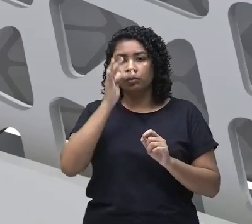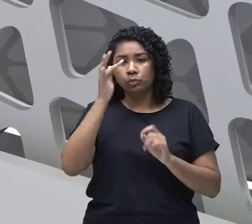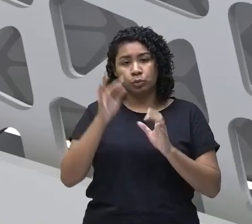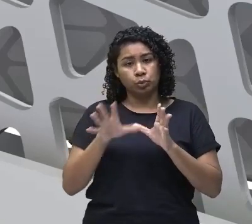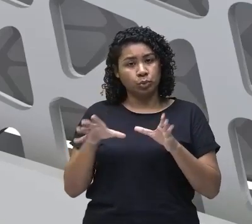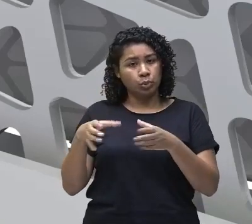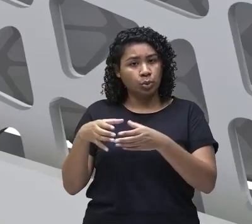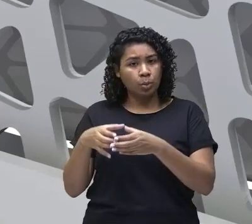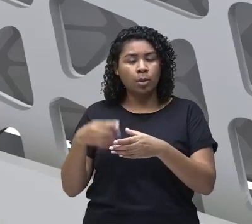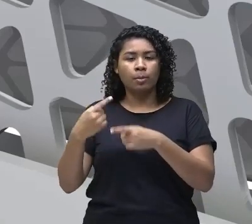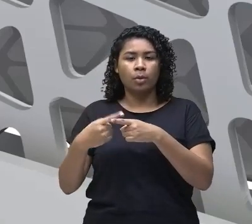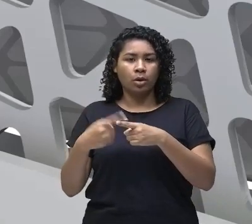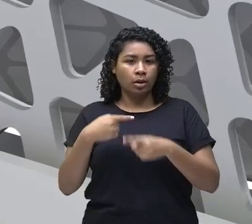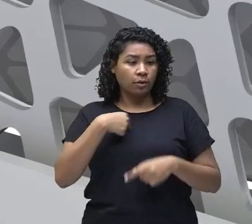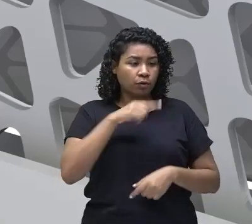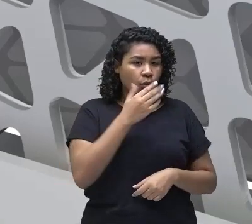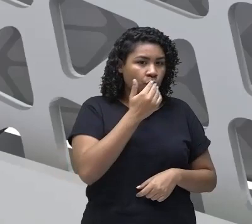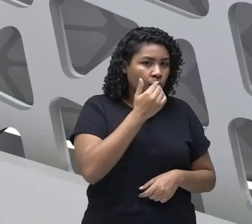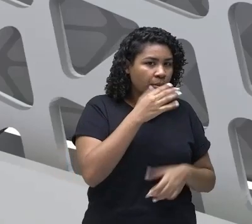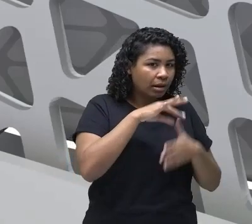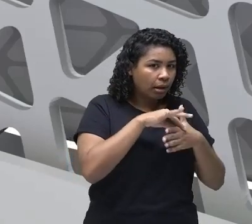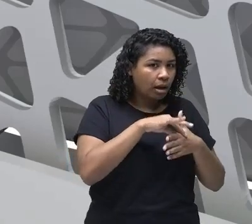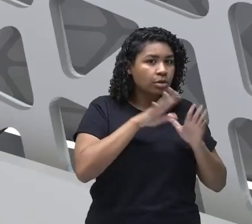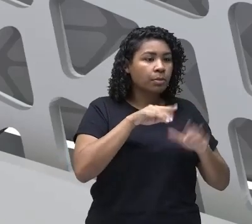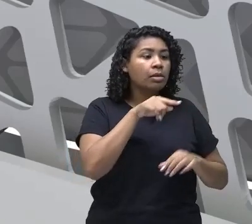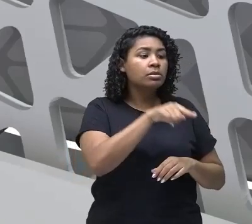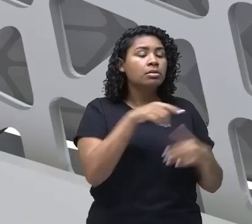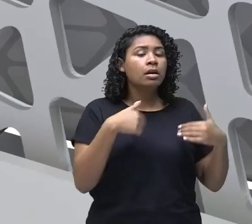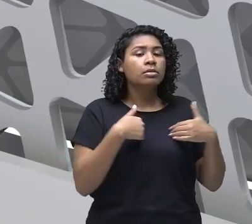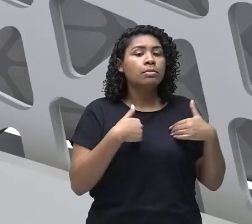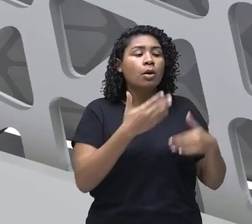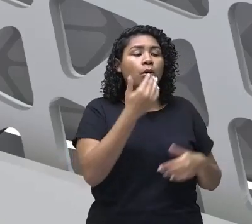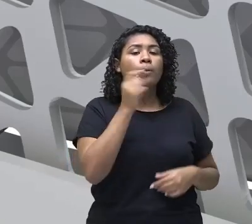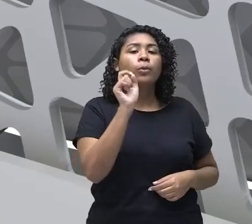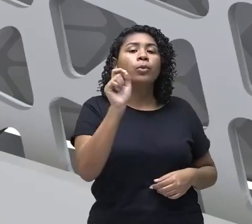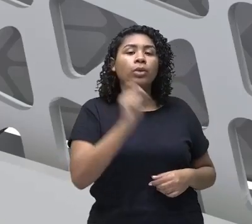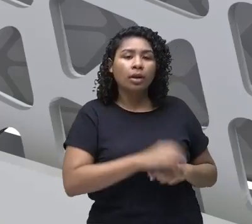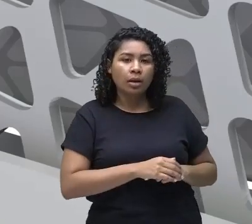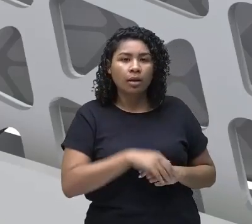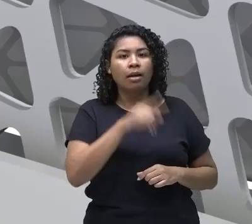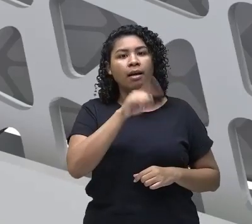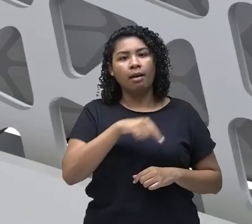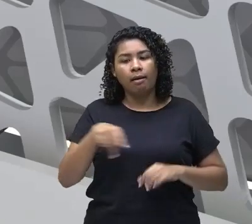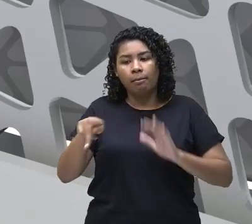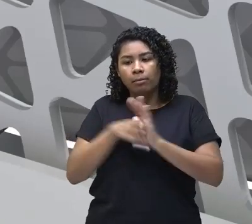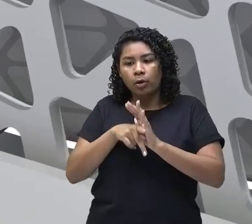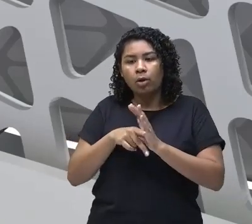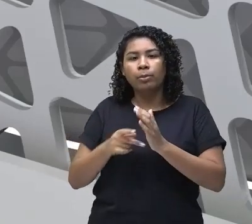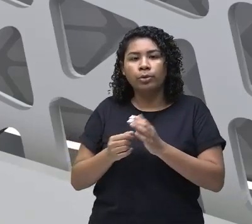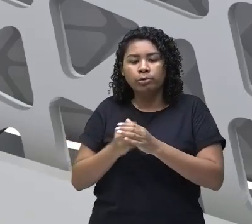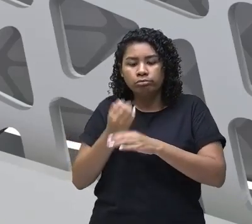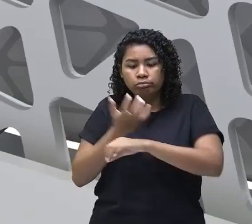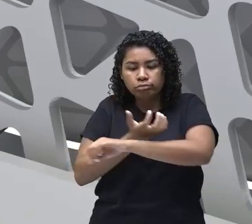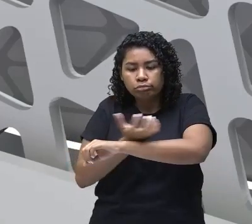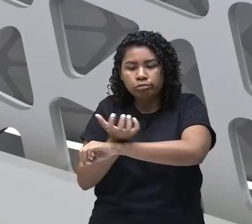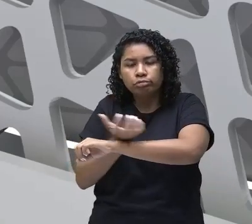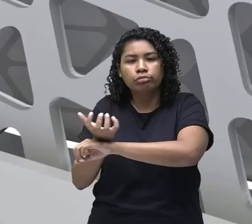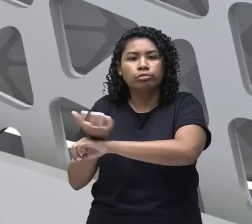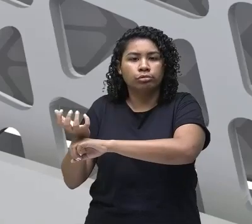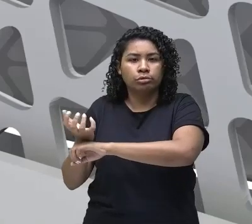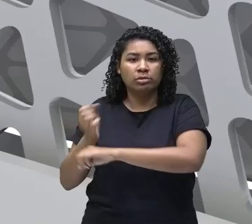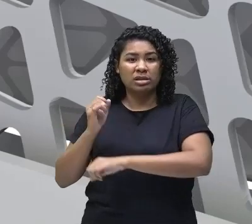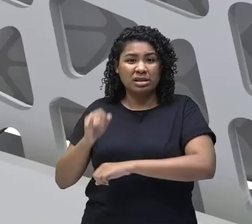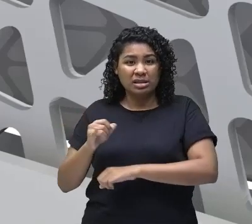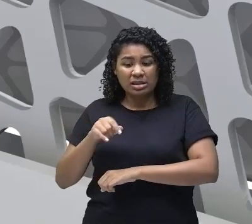o animal se alimenta o quê? Do capim, da vegetação. Então, se afetar a vegetação, é uma